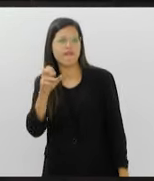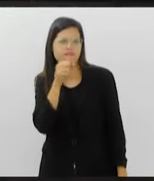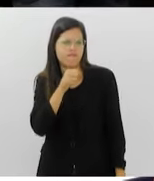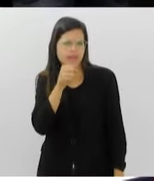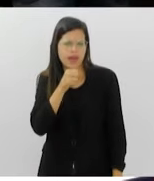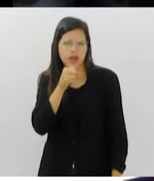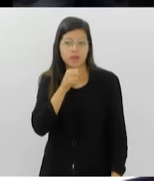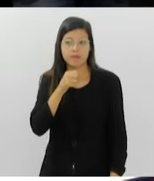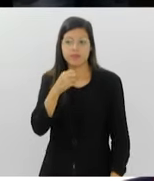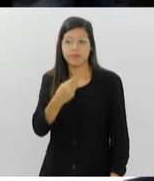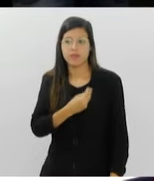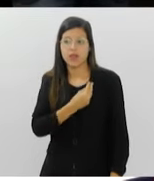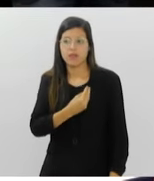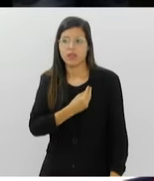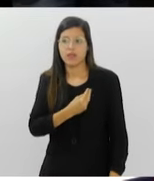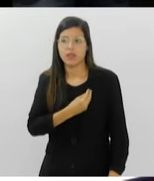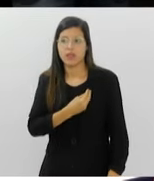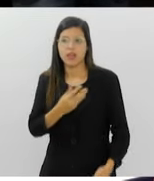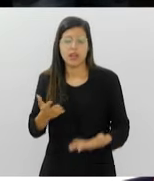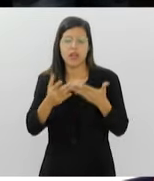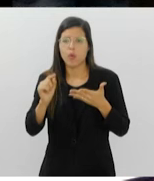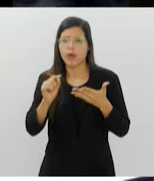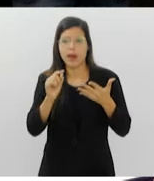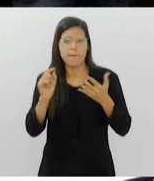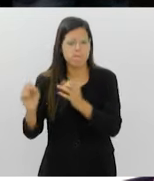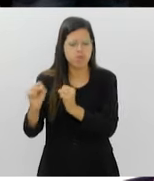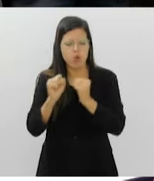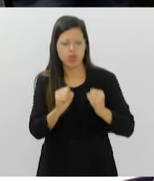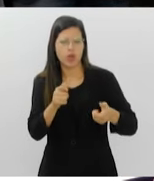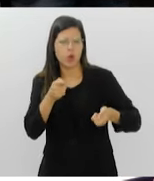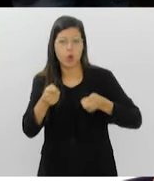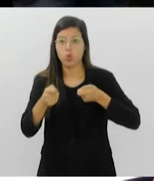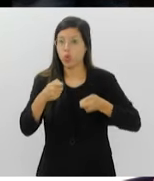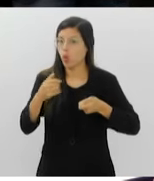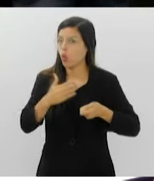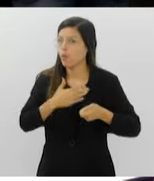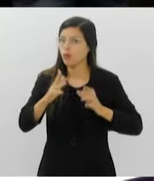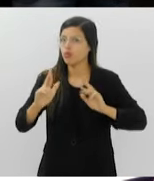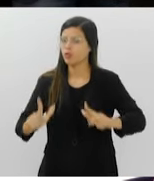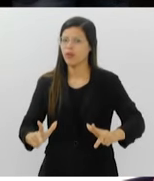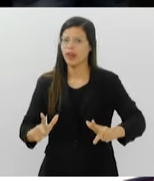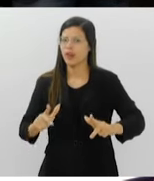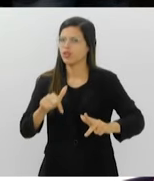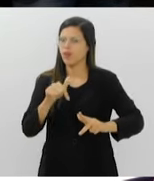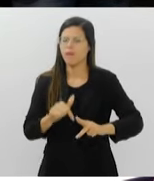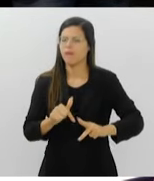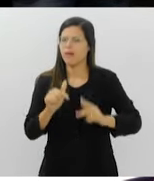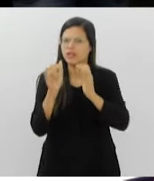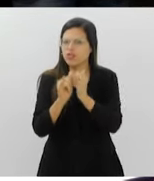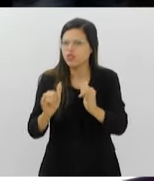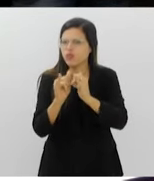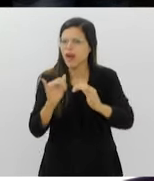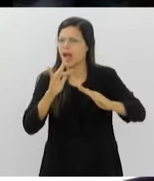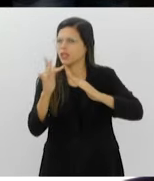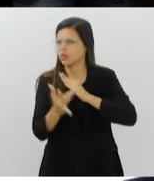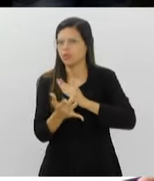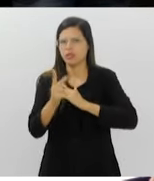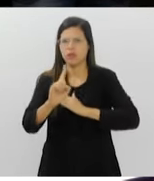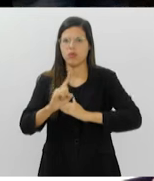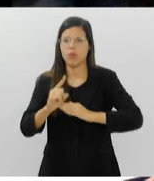a vida dele passa do poder pelo poder, comigo não funciona. Não vai para Twitter, para historinha não, porque eu não escondo amigo